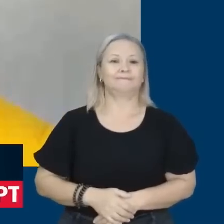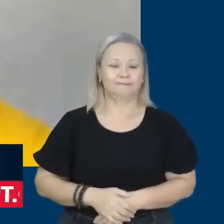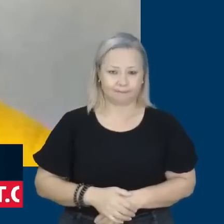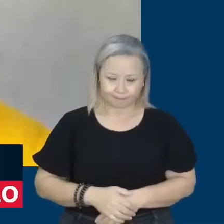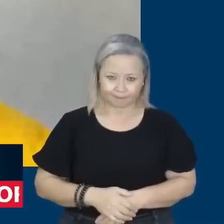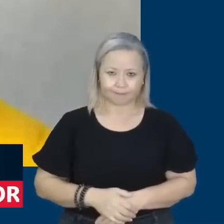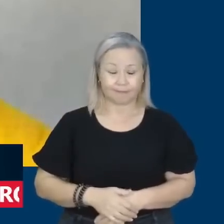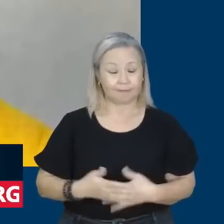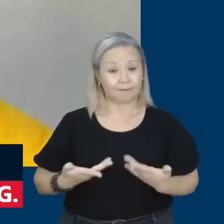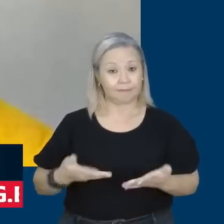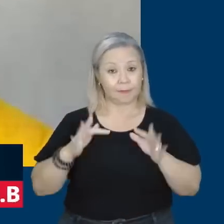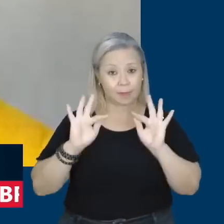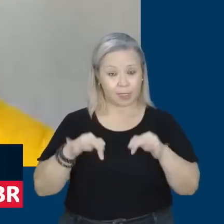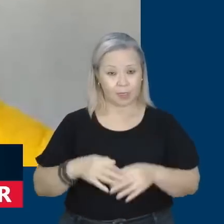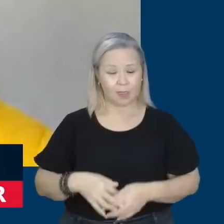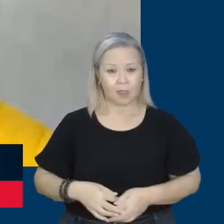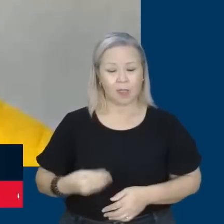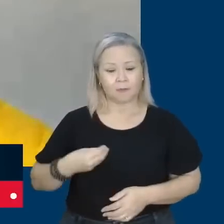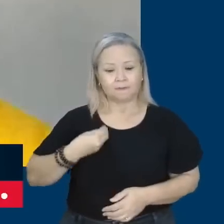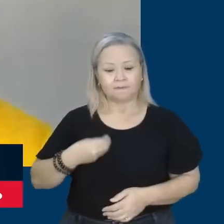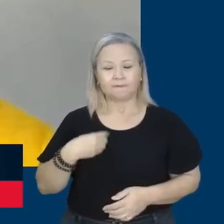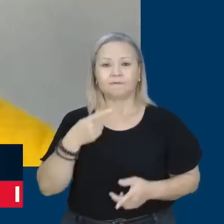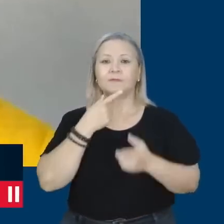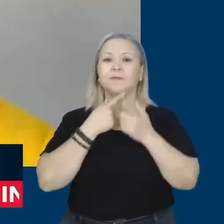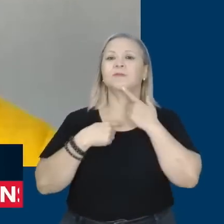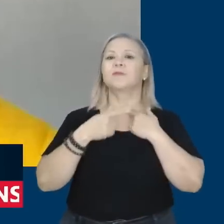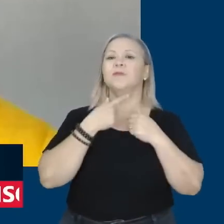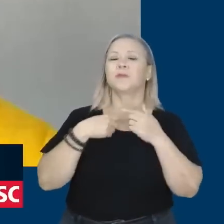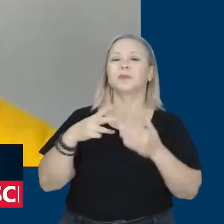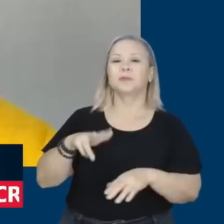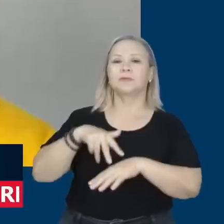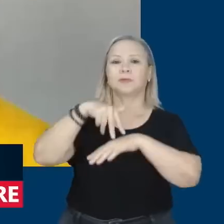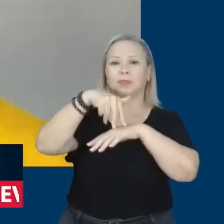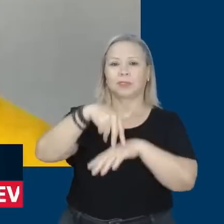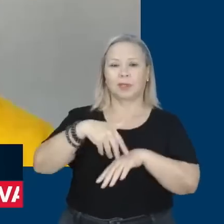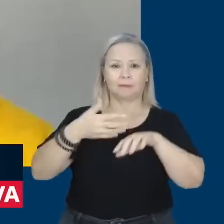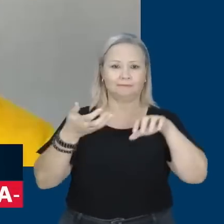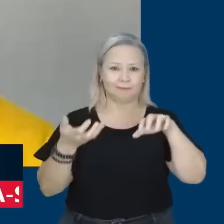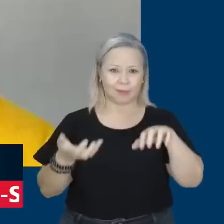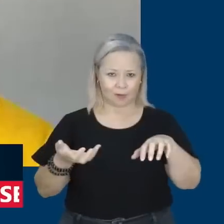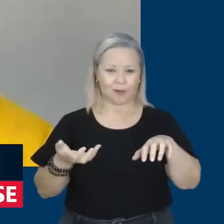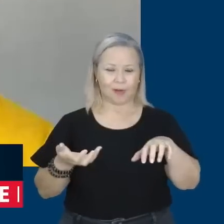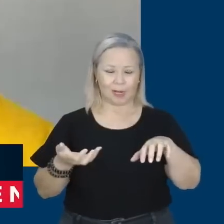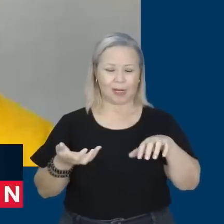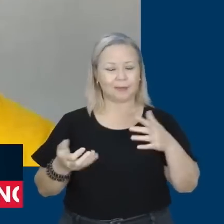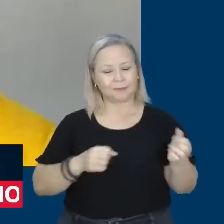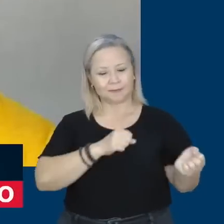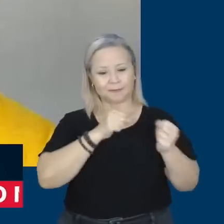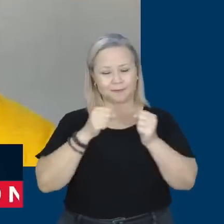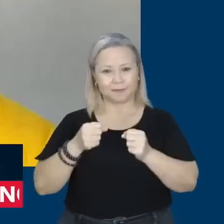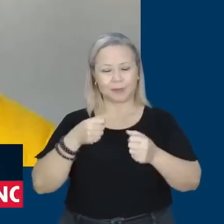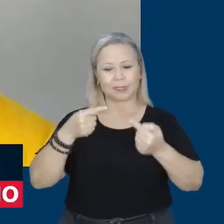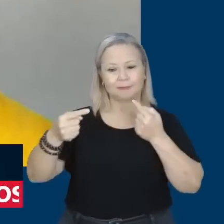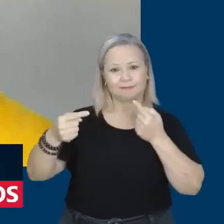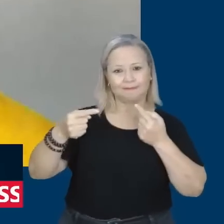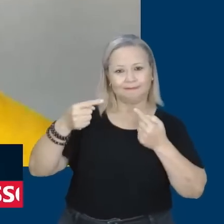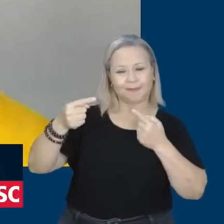Bom, enfim, eu estou com muita vontade de chegar naquele Congresso Federal para poder